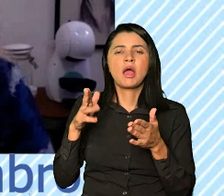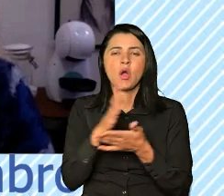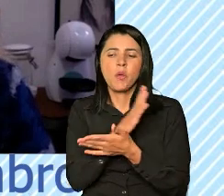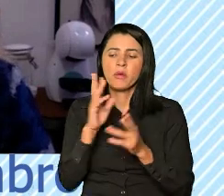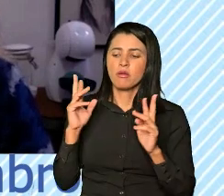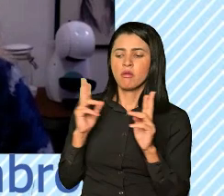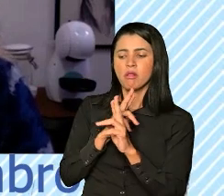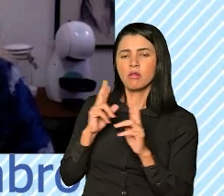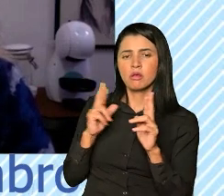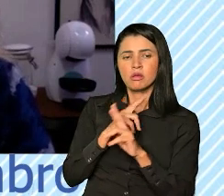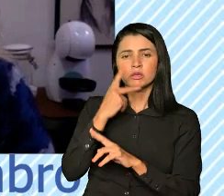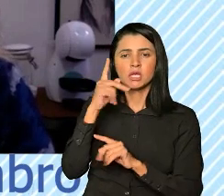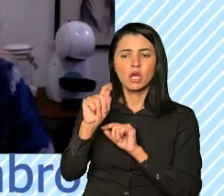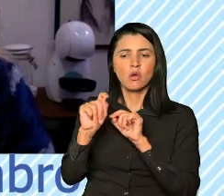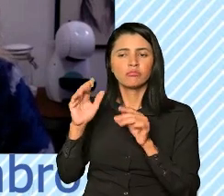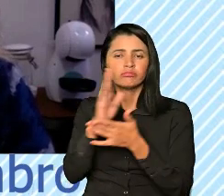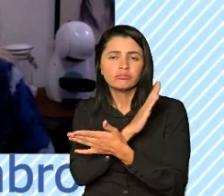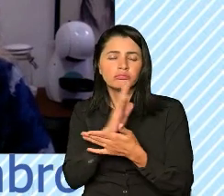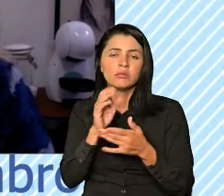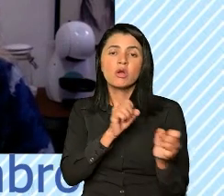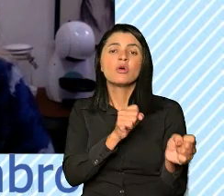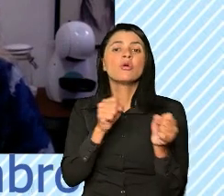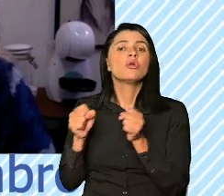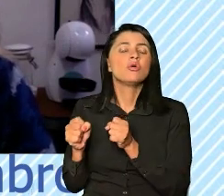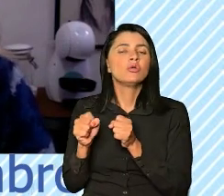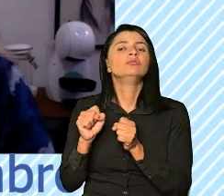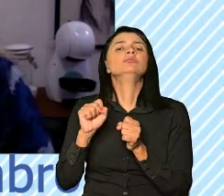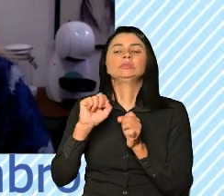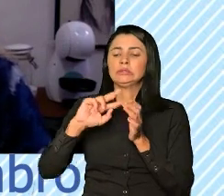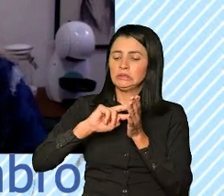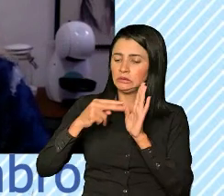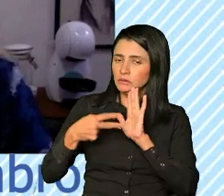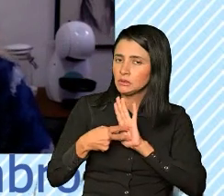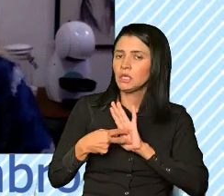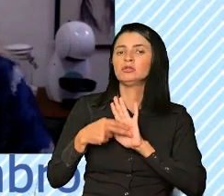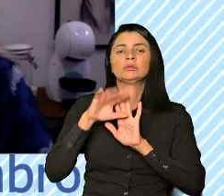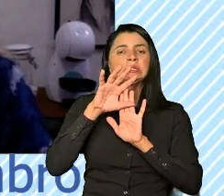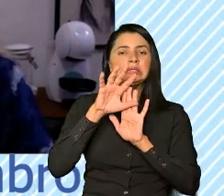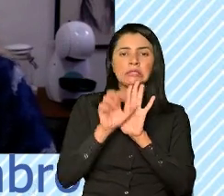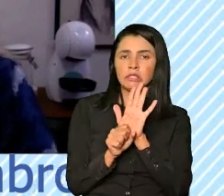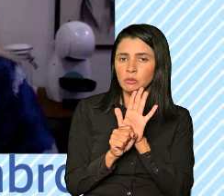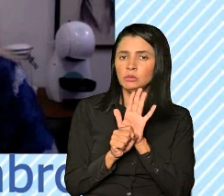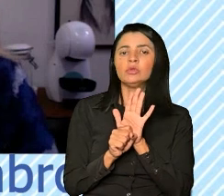relações de força, determinadas relações de poder, significados, simbologias,